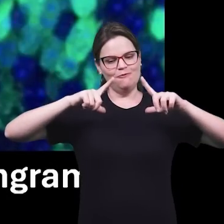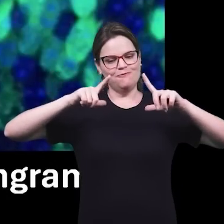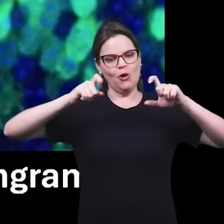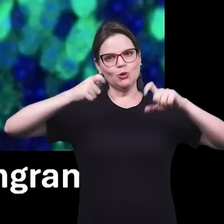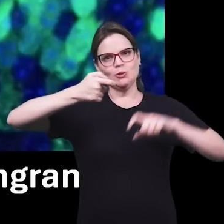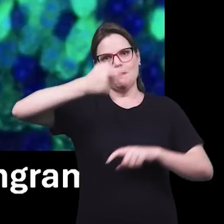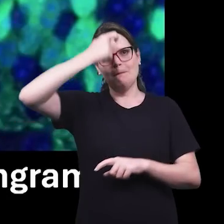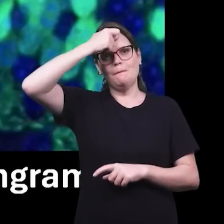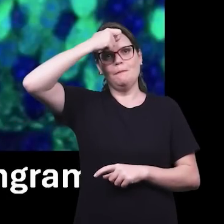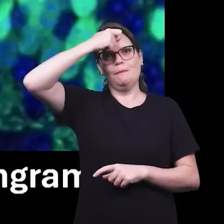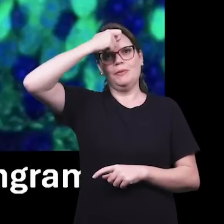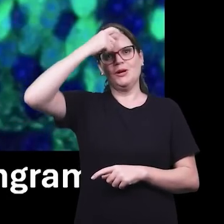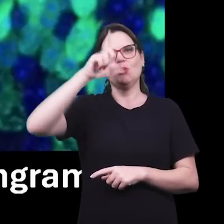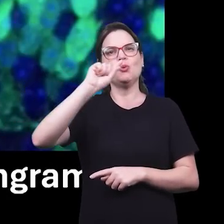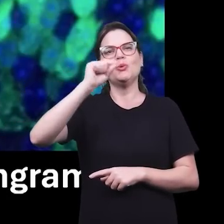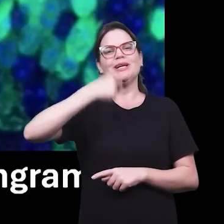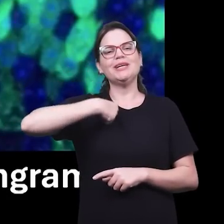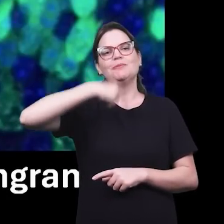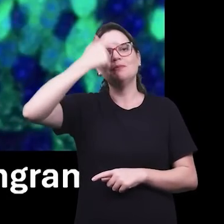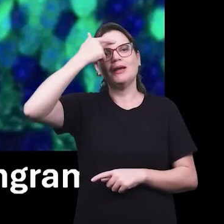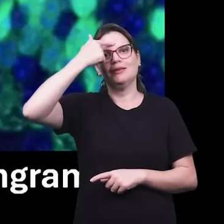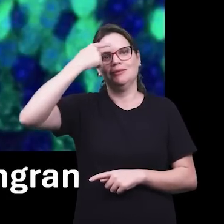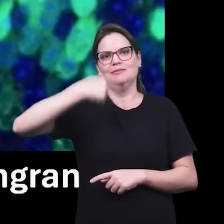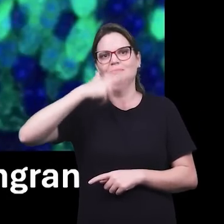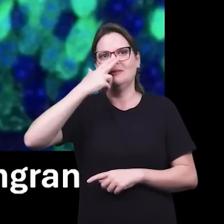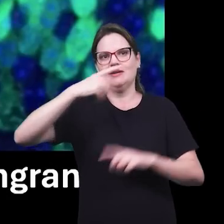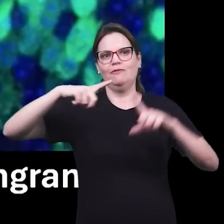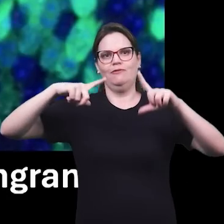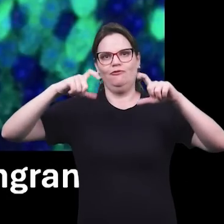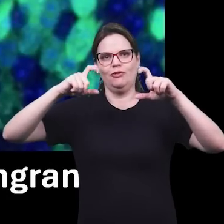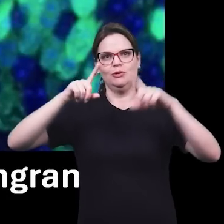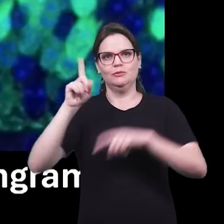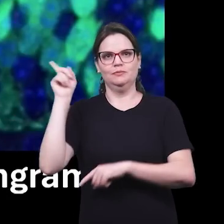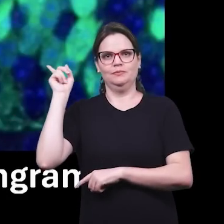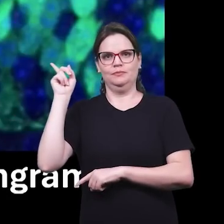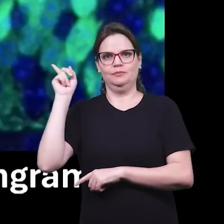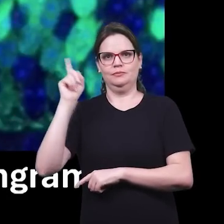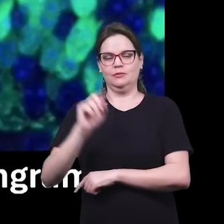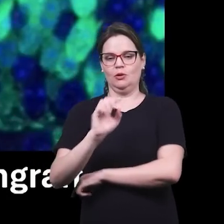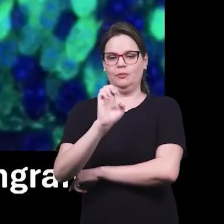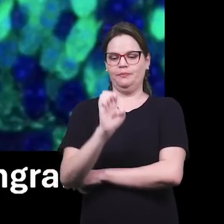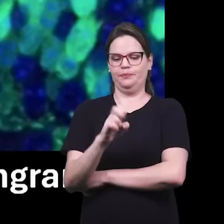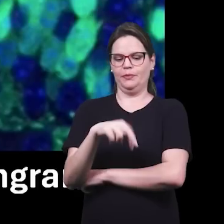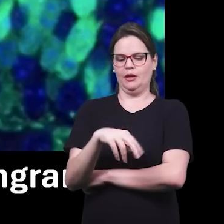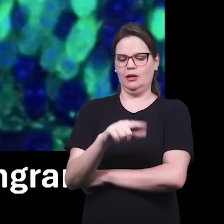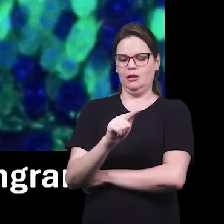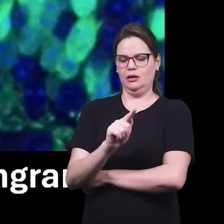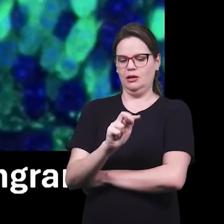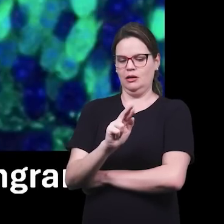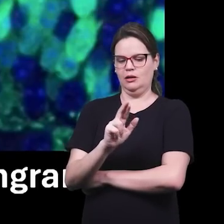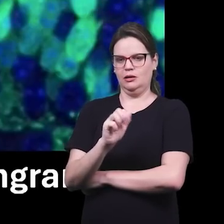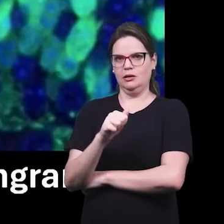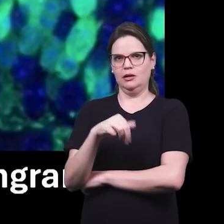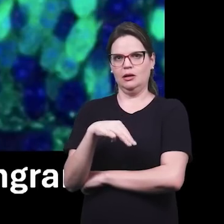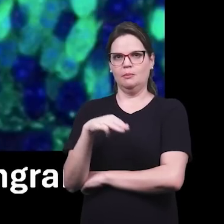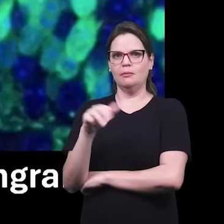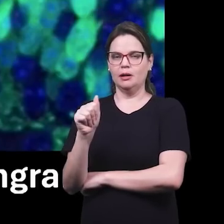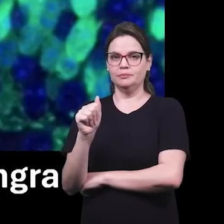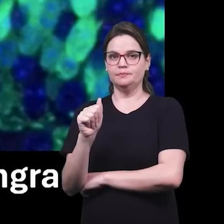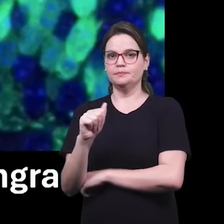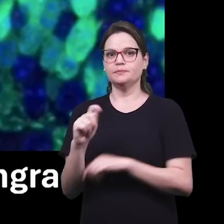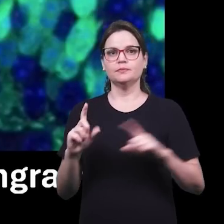que nós pensamos, do que nós lembramos. Então, chama engrama em português. Então, é